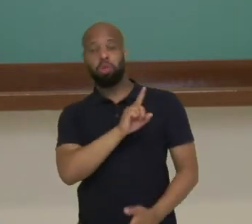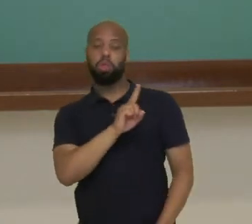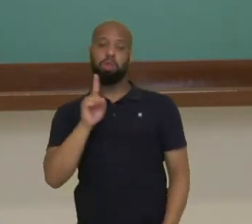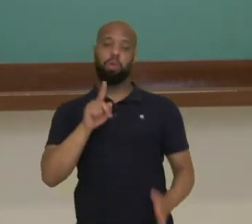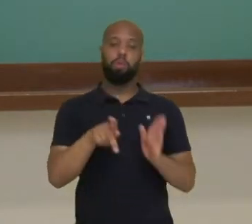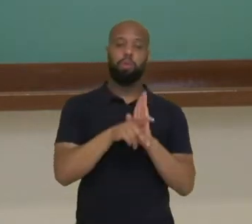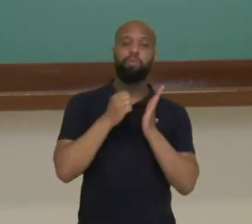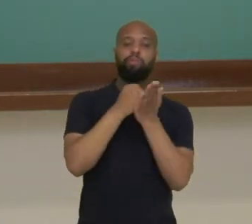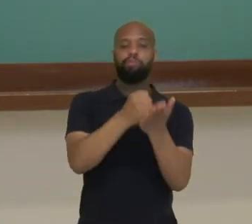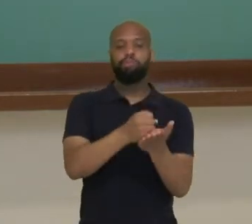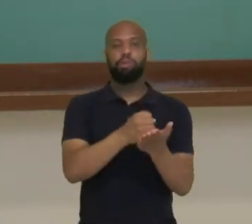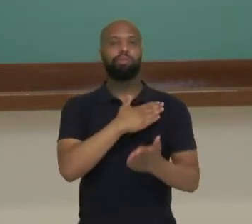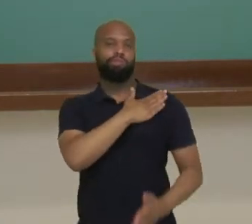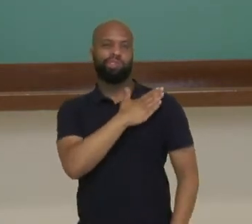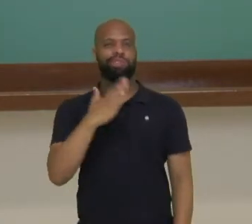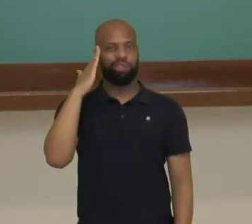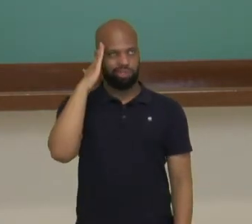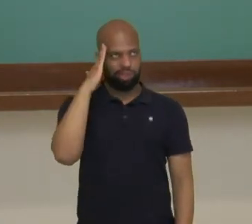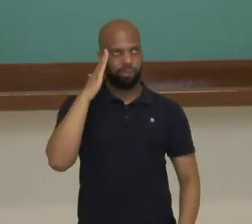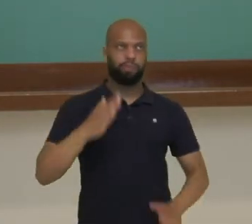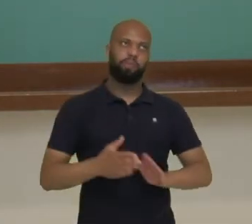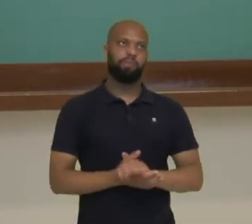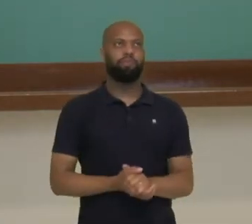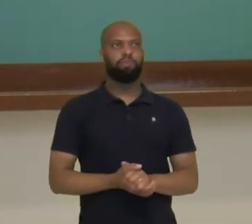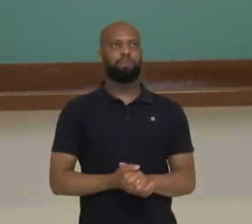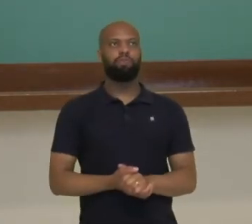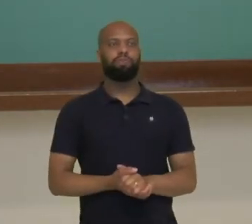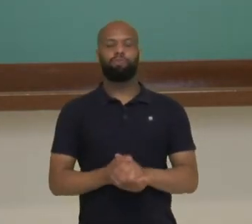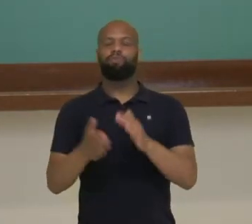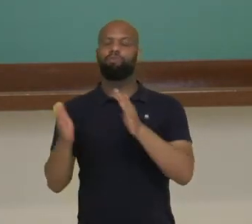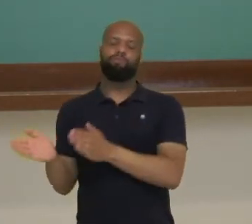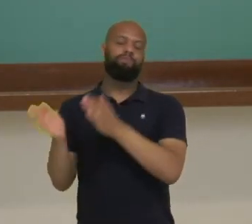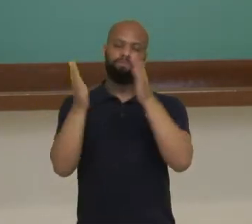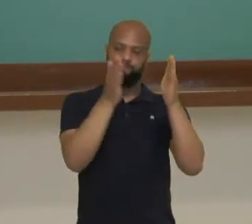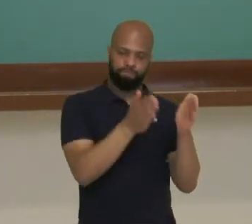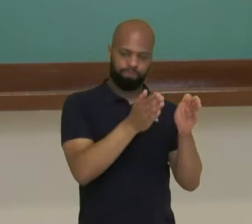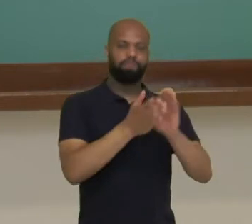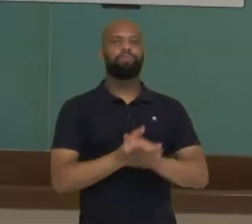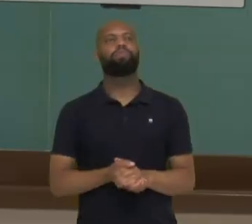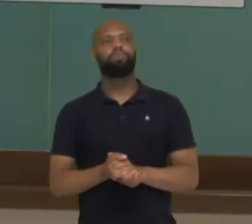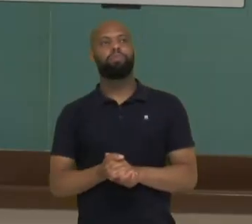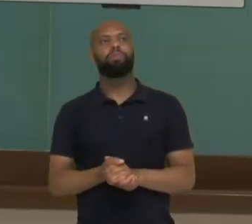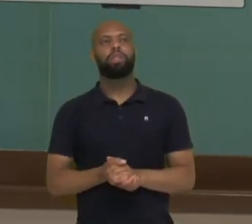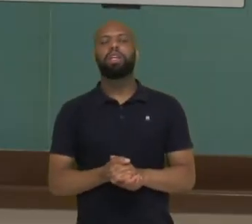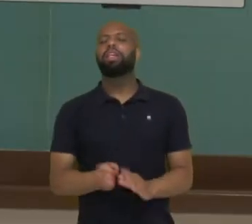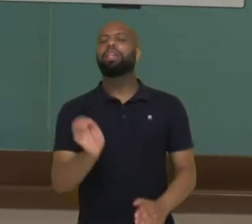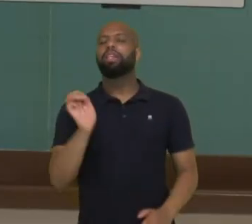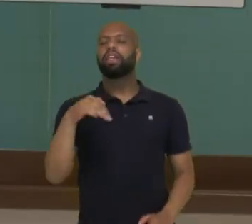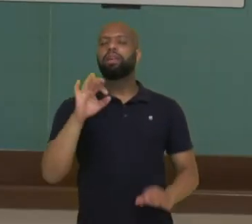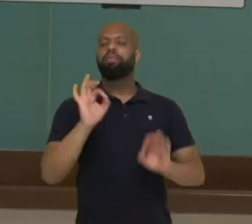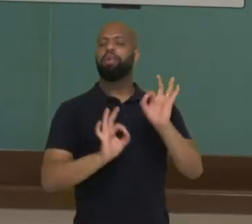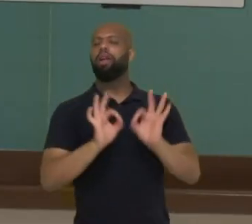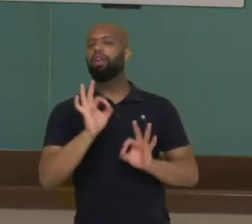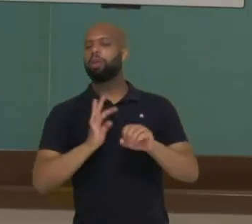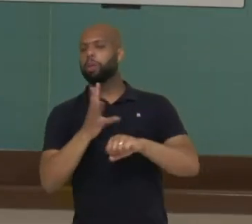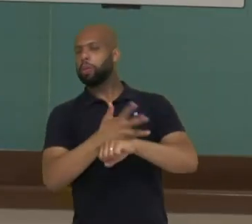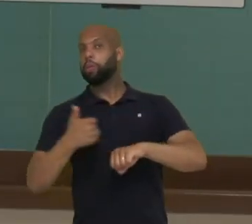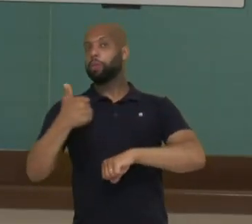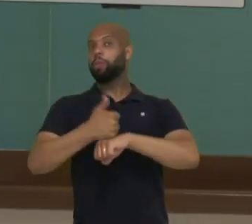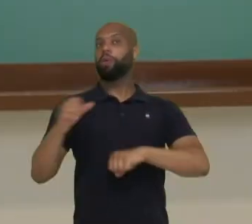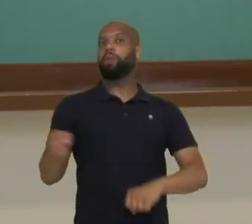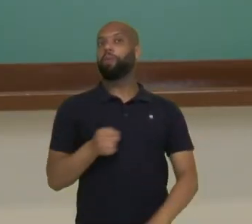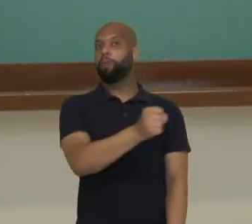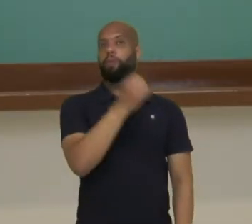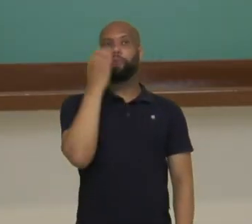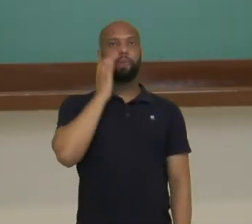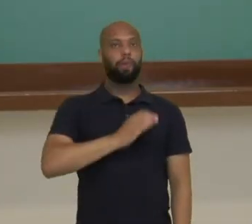militar. Bom, vimos essa atividade e agora a gente vai ver quem é que vai planejar esse golpe da maioridade. Não